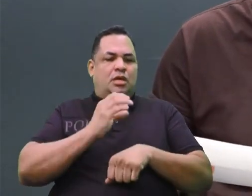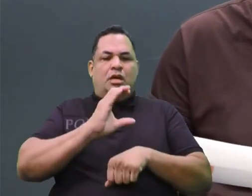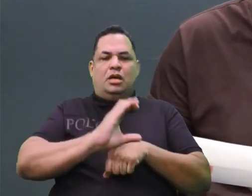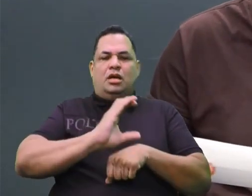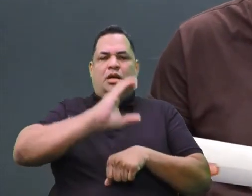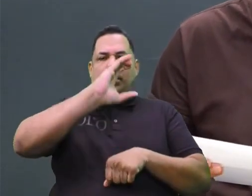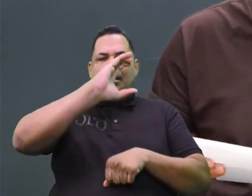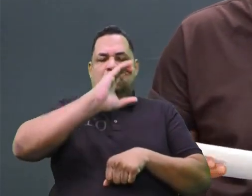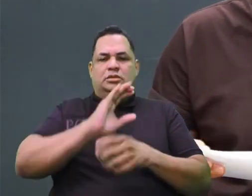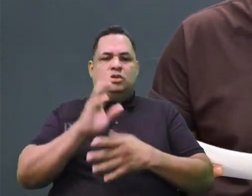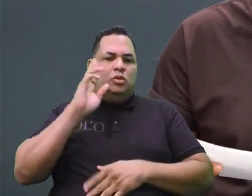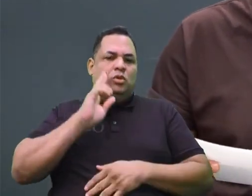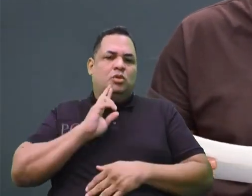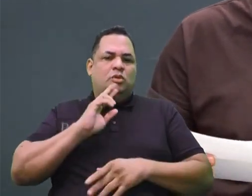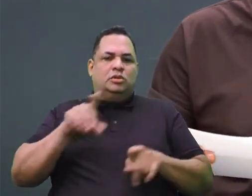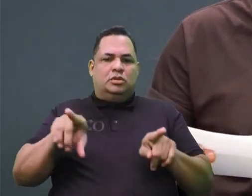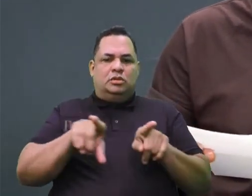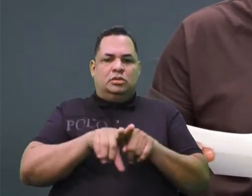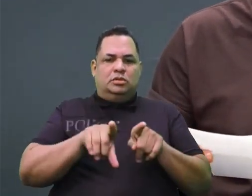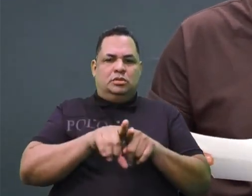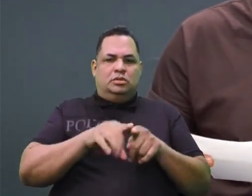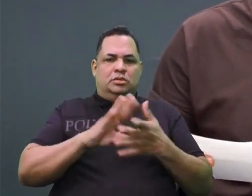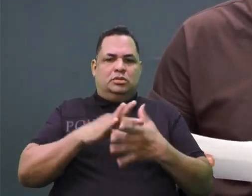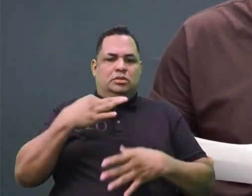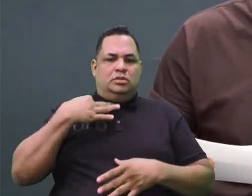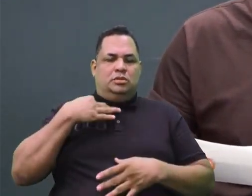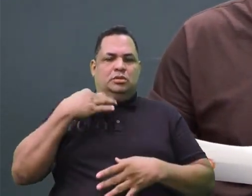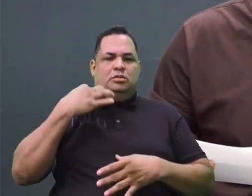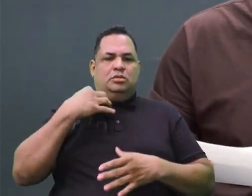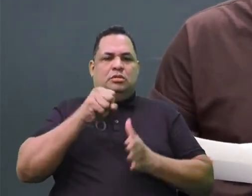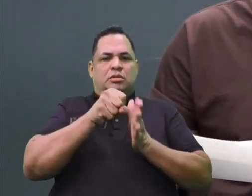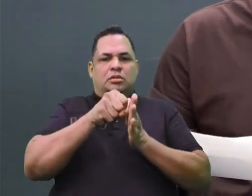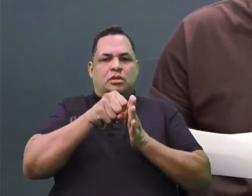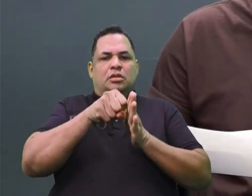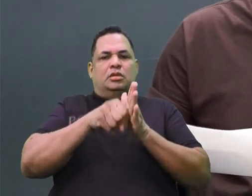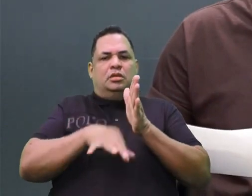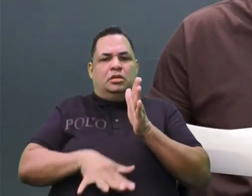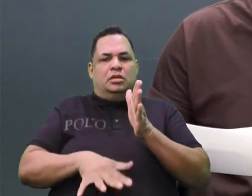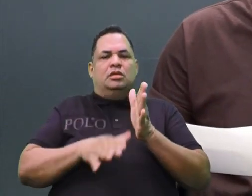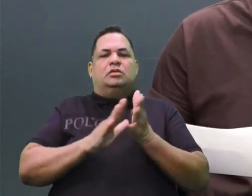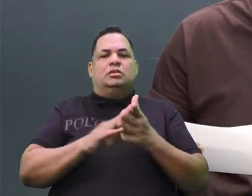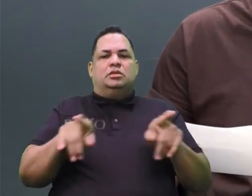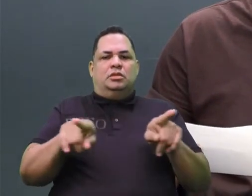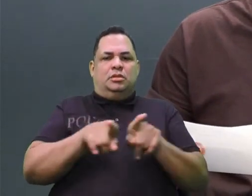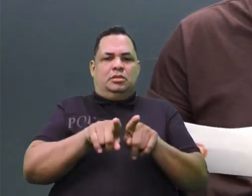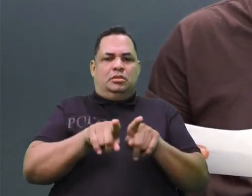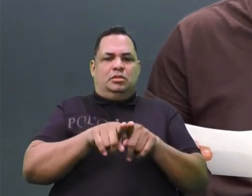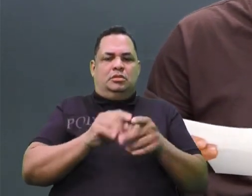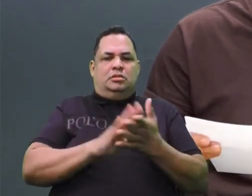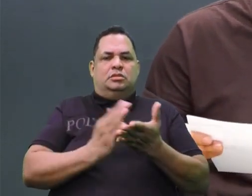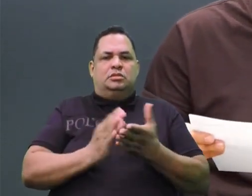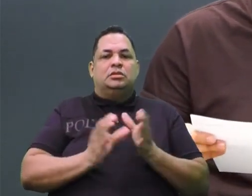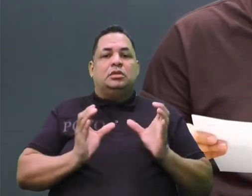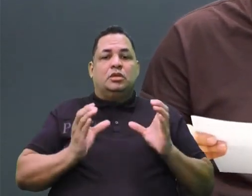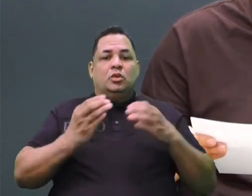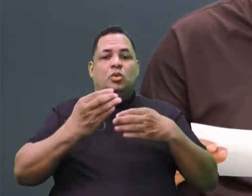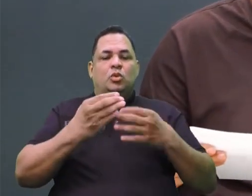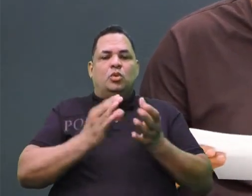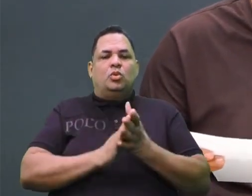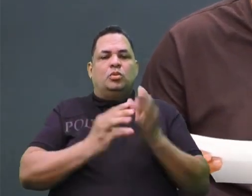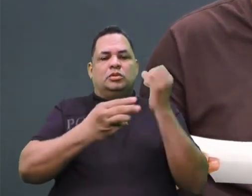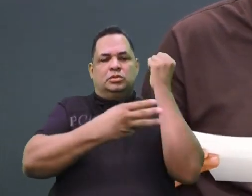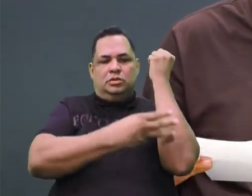em Rondônia. Além de atuar voluntariamente no projeto Açaí com Libras, também é membro da Associação de